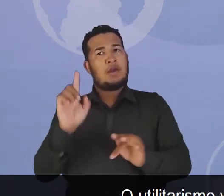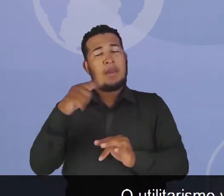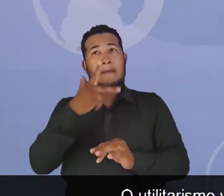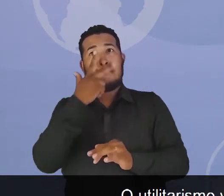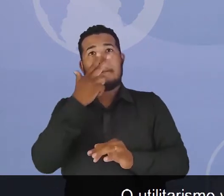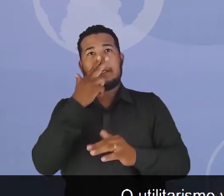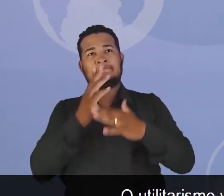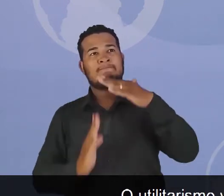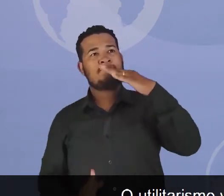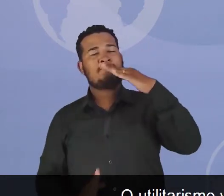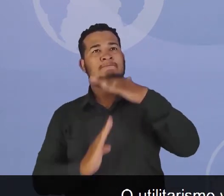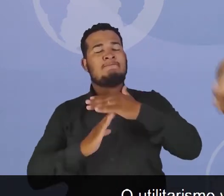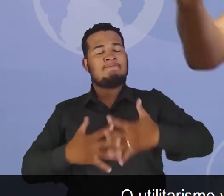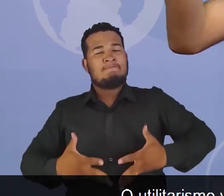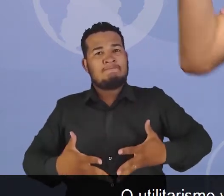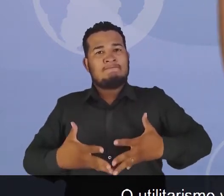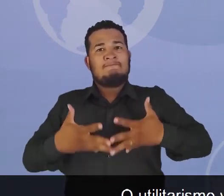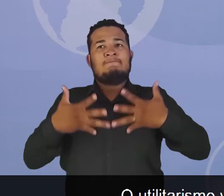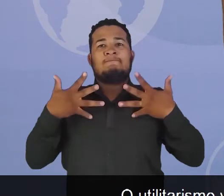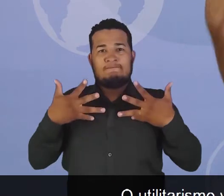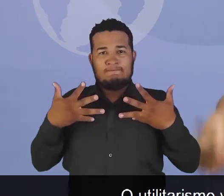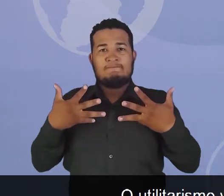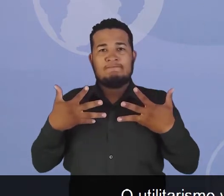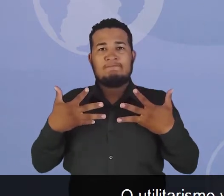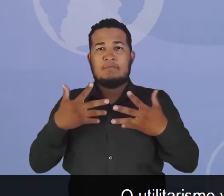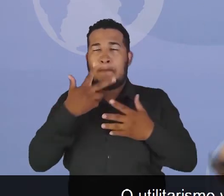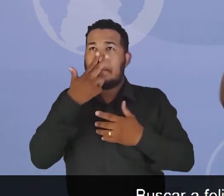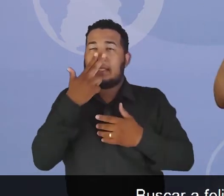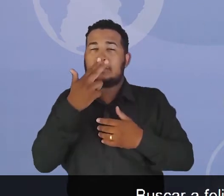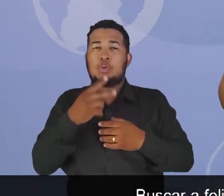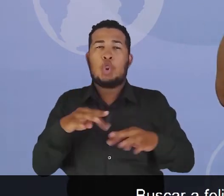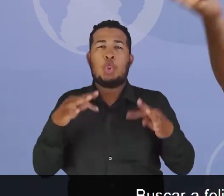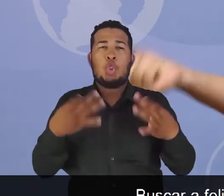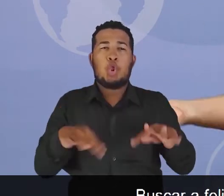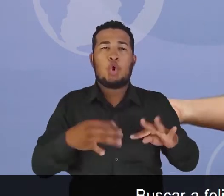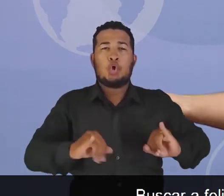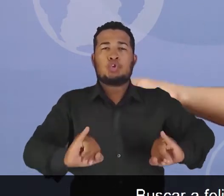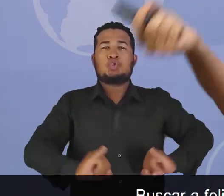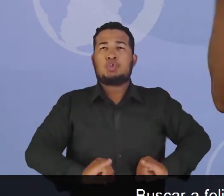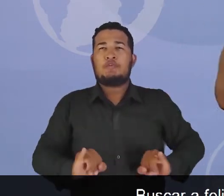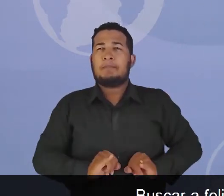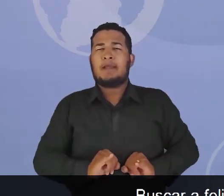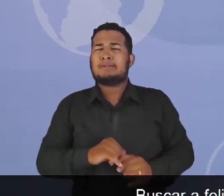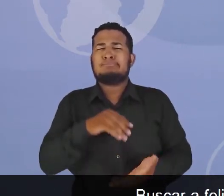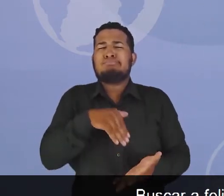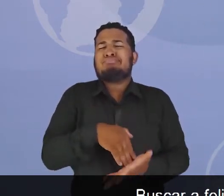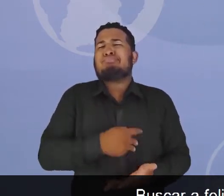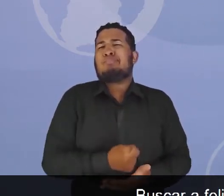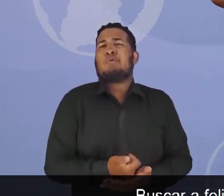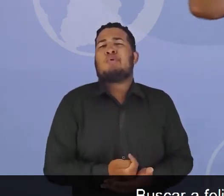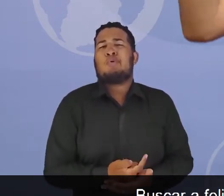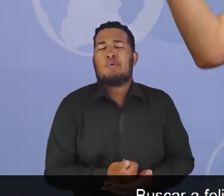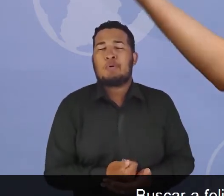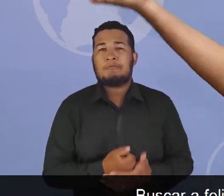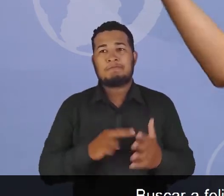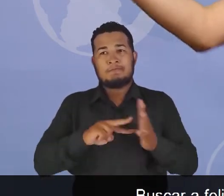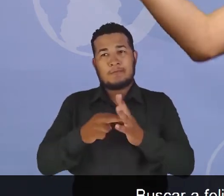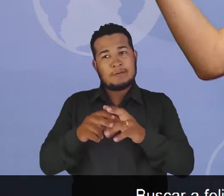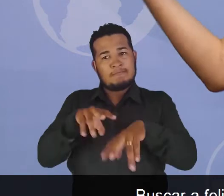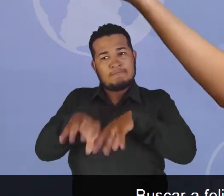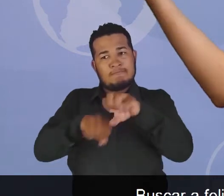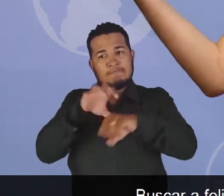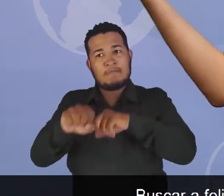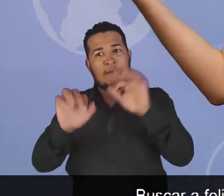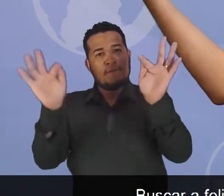máximo de prazer e o mínimo de dor. Buscar a felicidade é tentar encontrar a